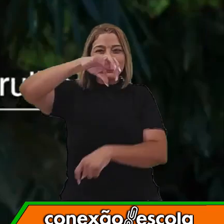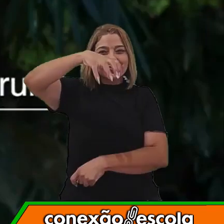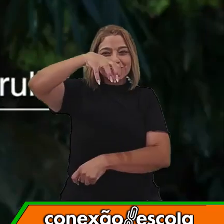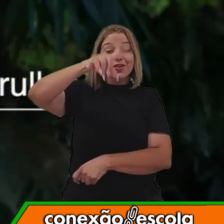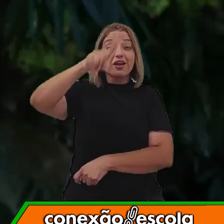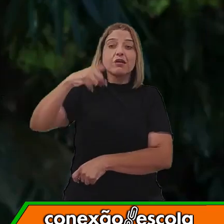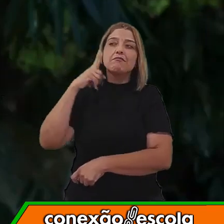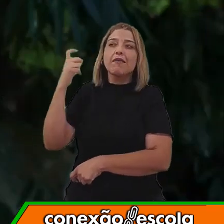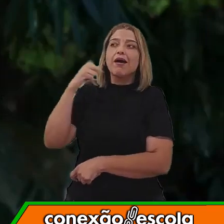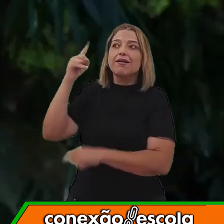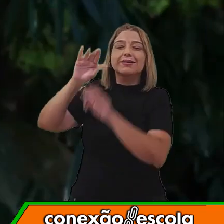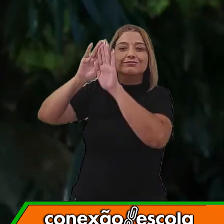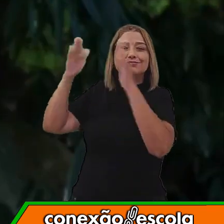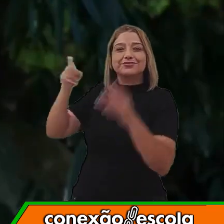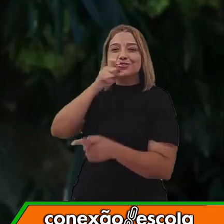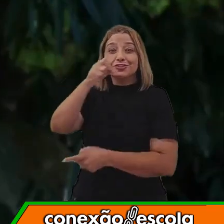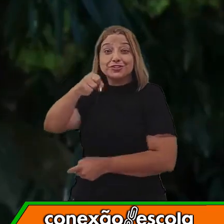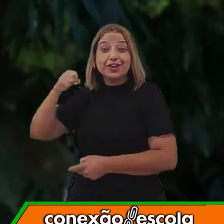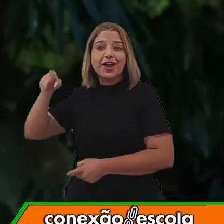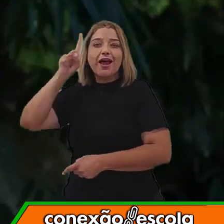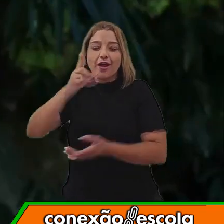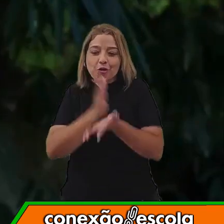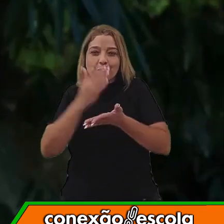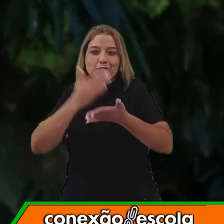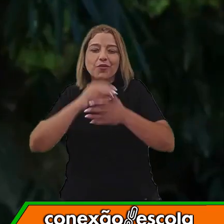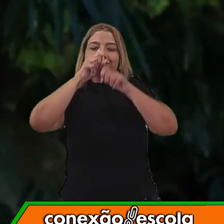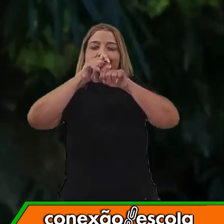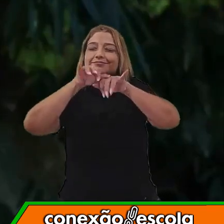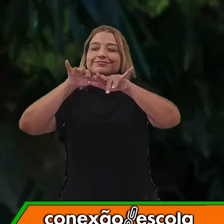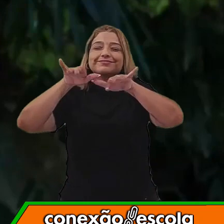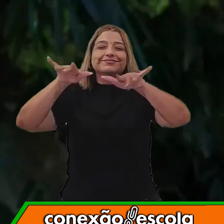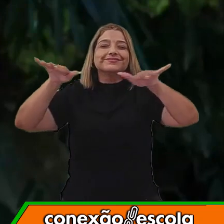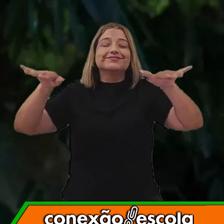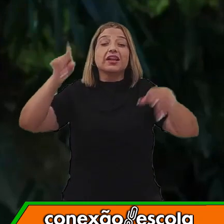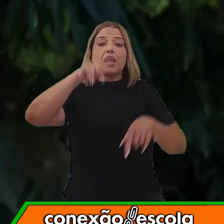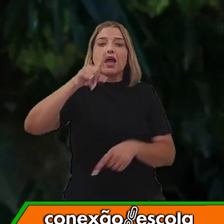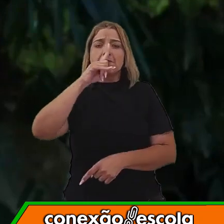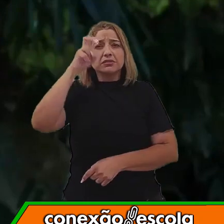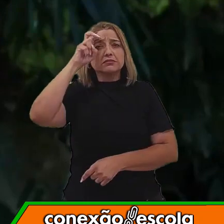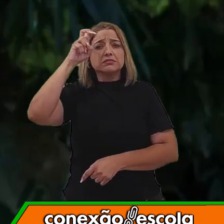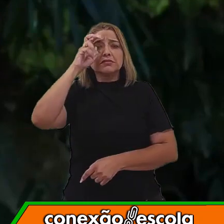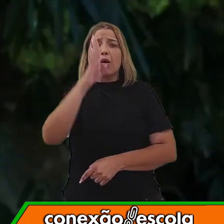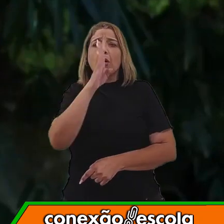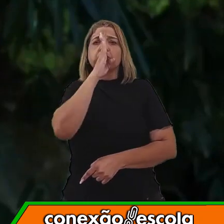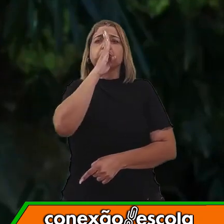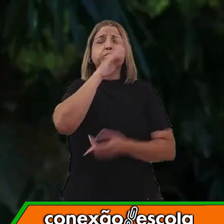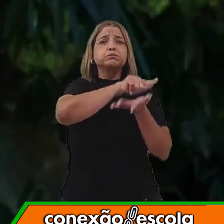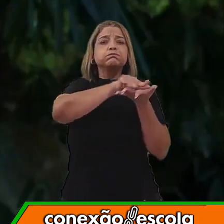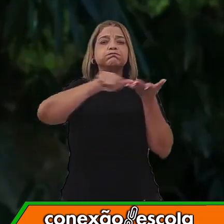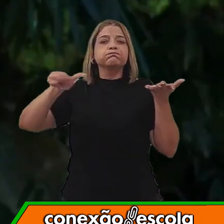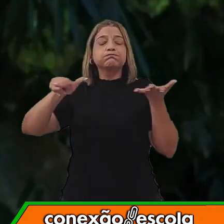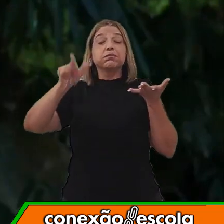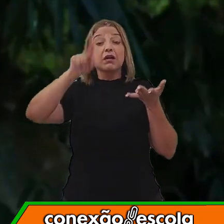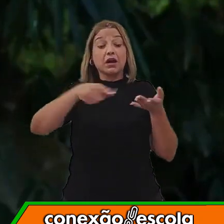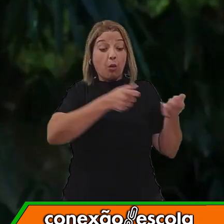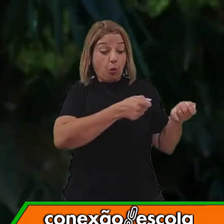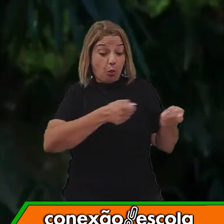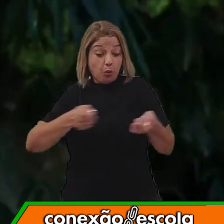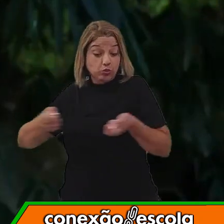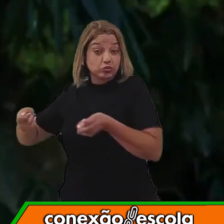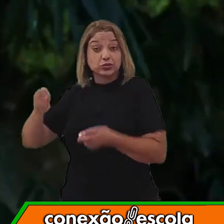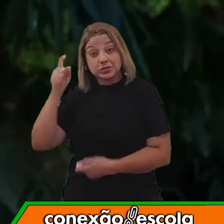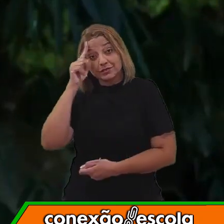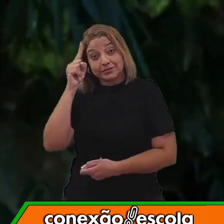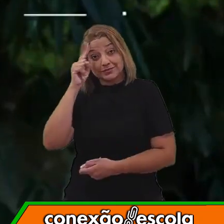barulho da geladeira, um cheiro de bolo pela casa inteira, o silêncio barulhento de uma quinta-feira, a rotina, a